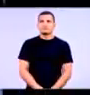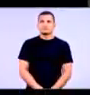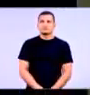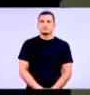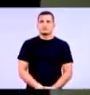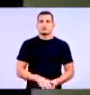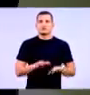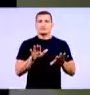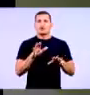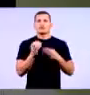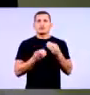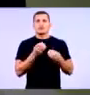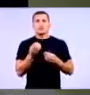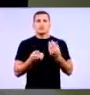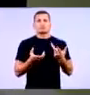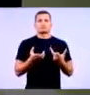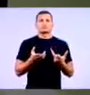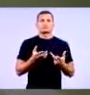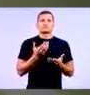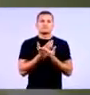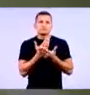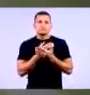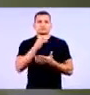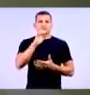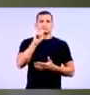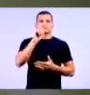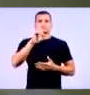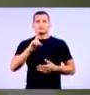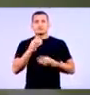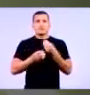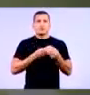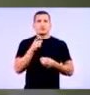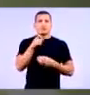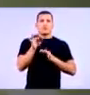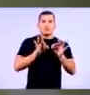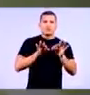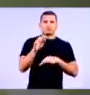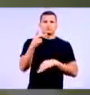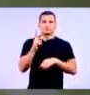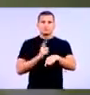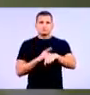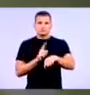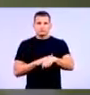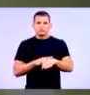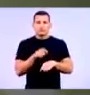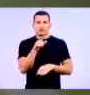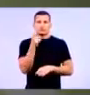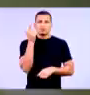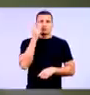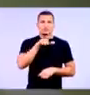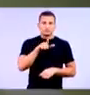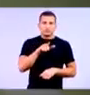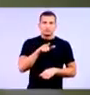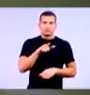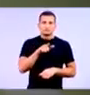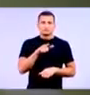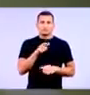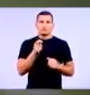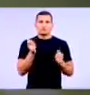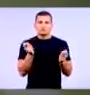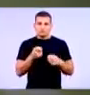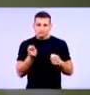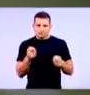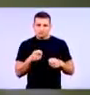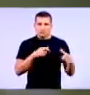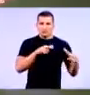Mas como é o dia a dia de um estudante EAD? Como ele organiza o seu tempo? Será que ele consegue conciliar a vida acadêmica